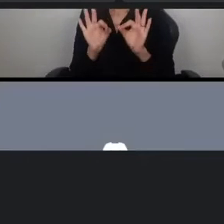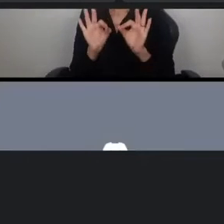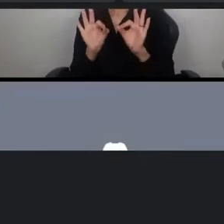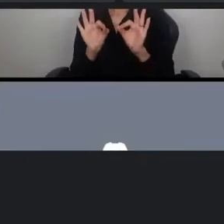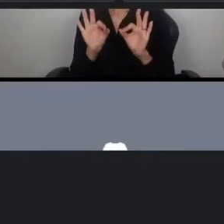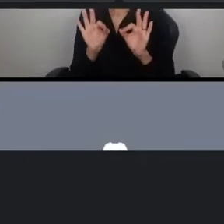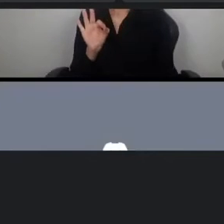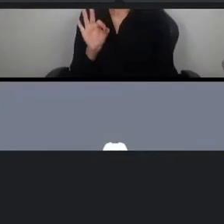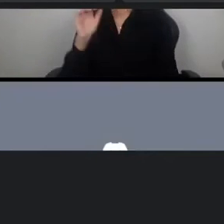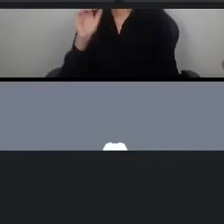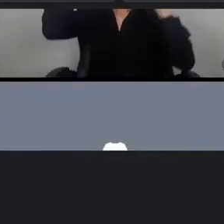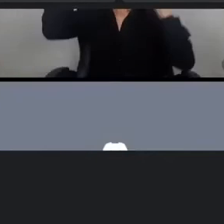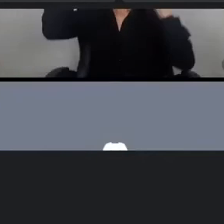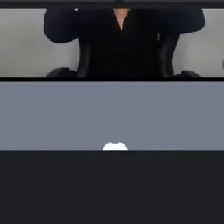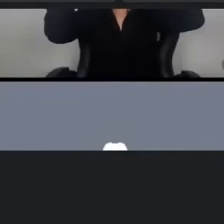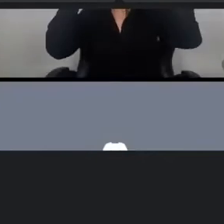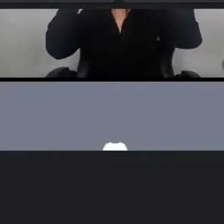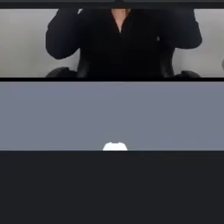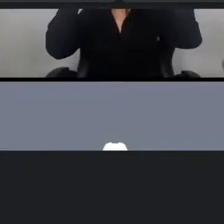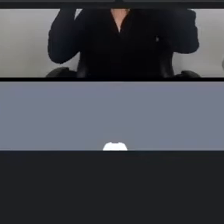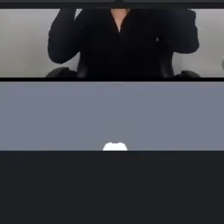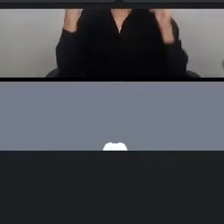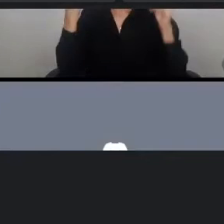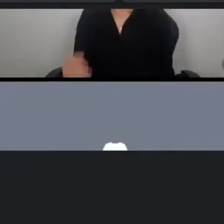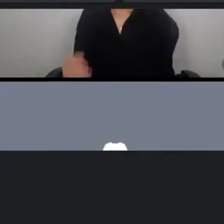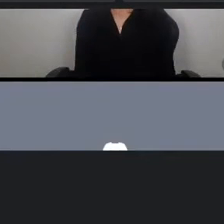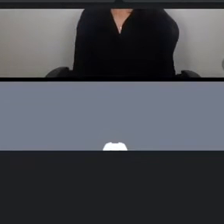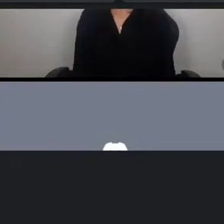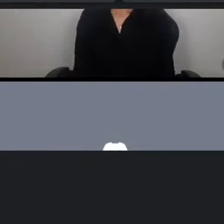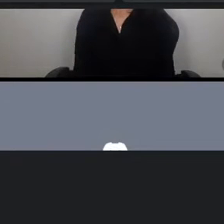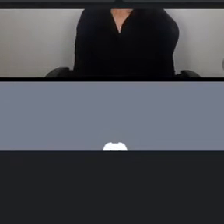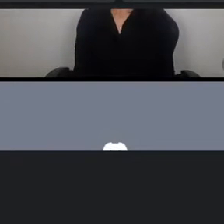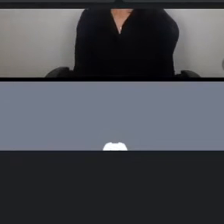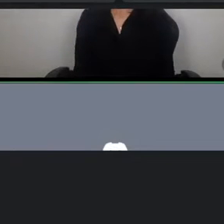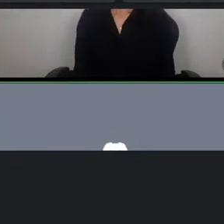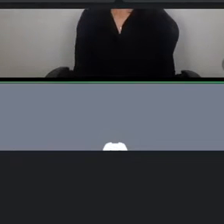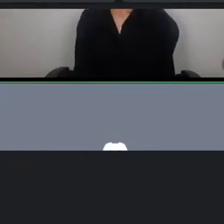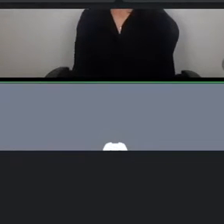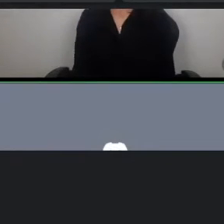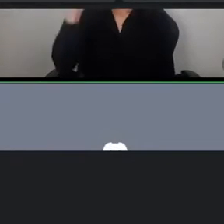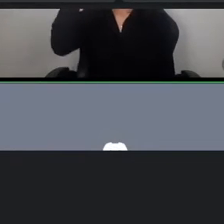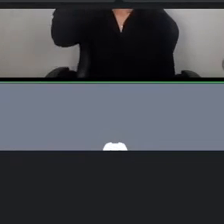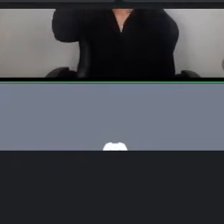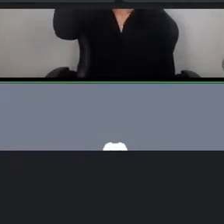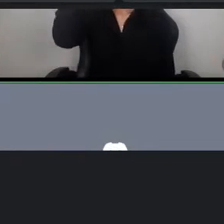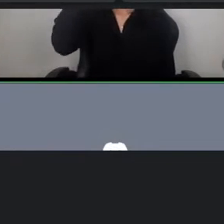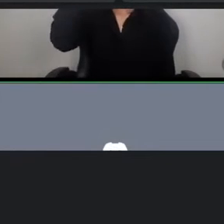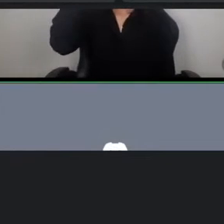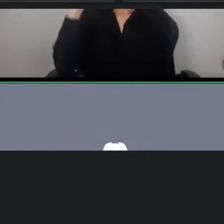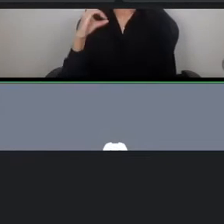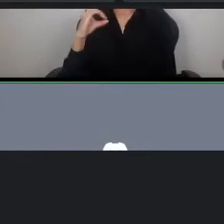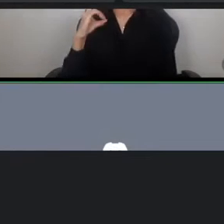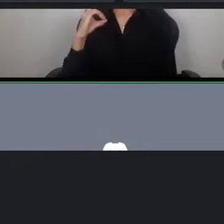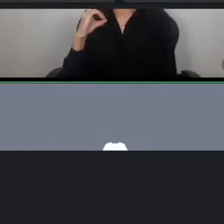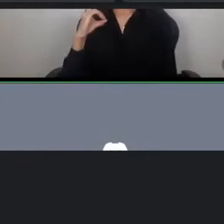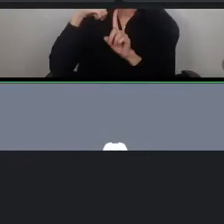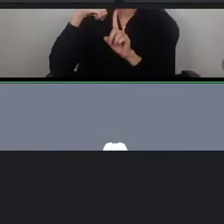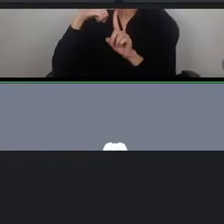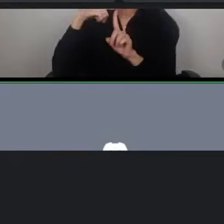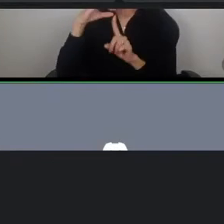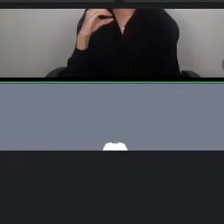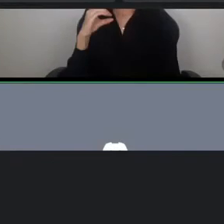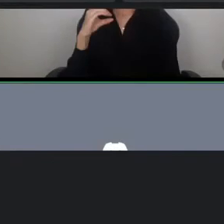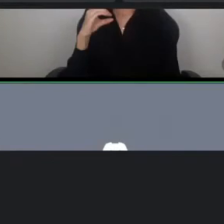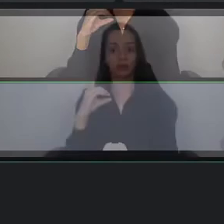adequado, neste caso, o capacete de classe B, de acordo com o nível de tensão ali empreendido. Então, devemos utilizar